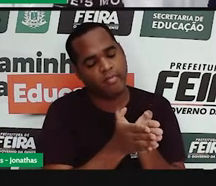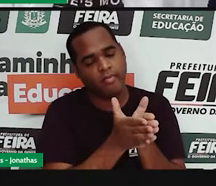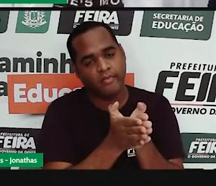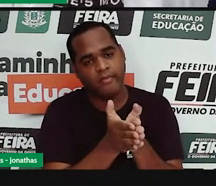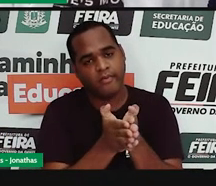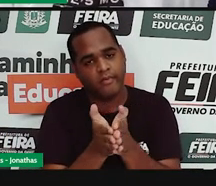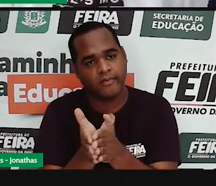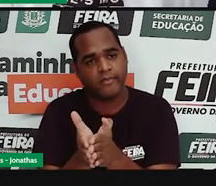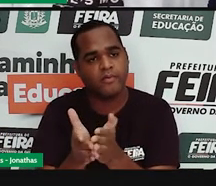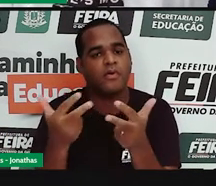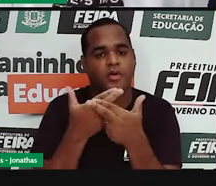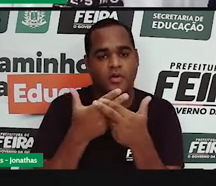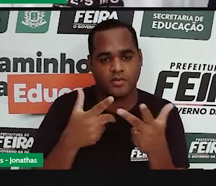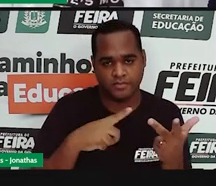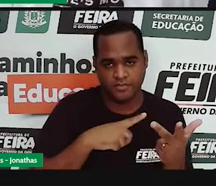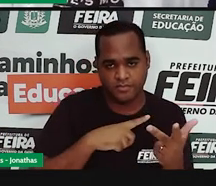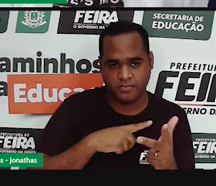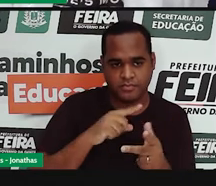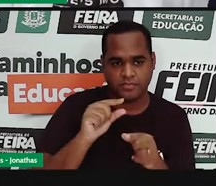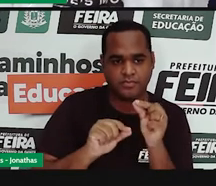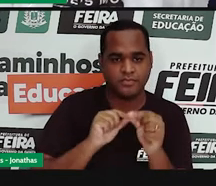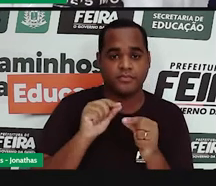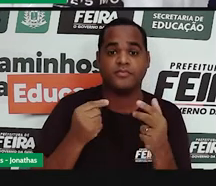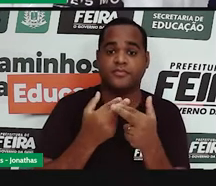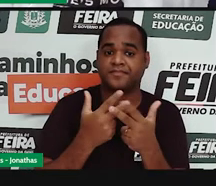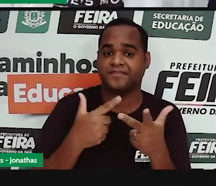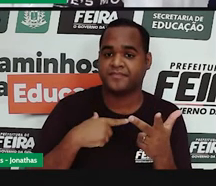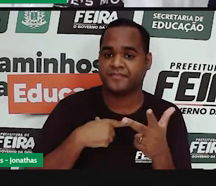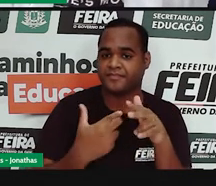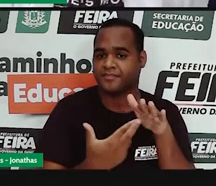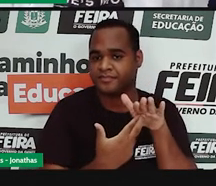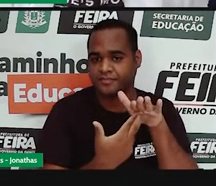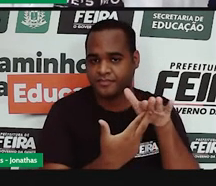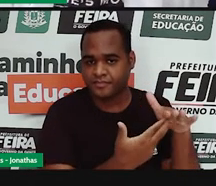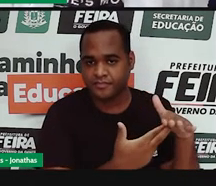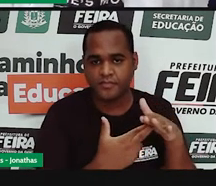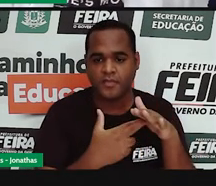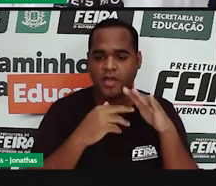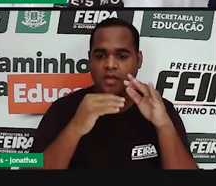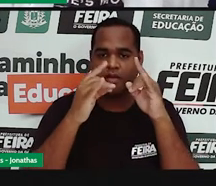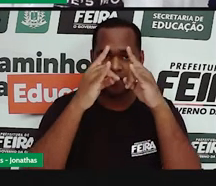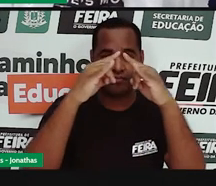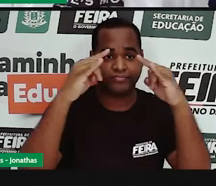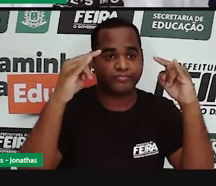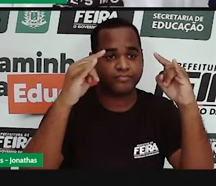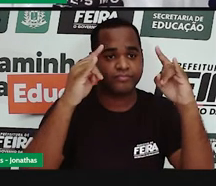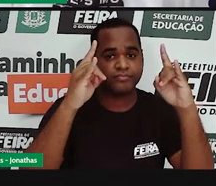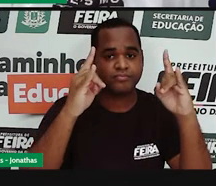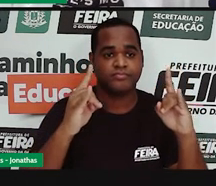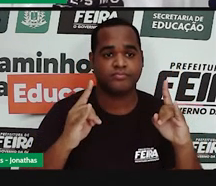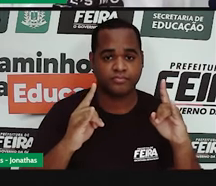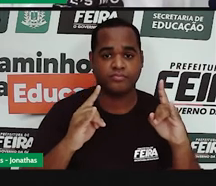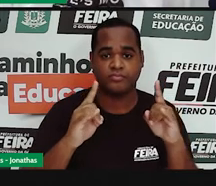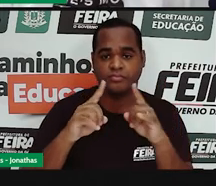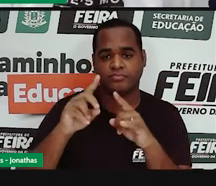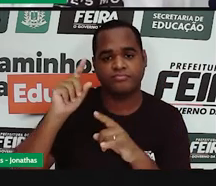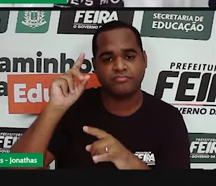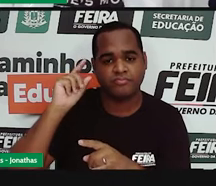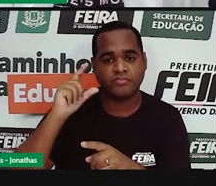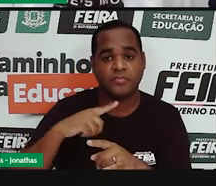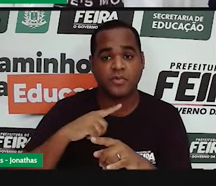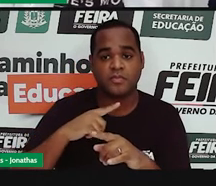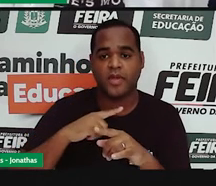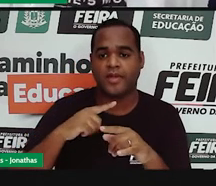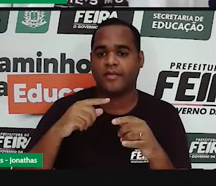Que vocês veem na beira de um castelo na Idade Média. Há também um trabalho